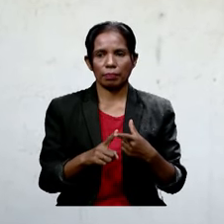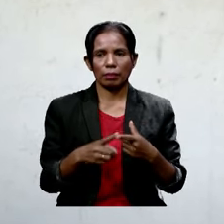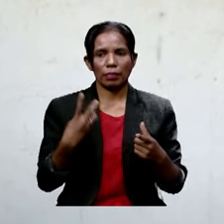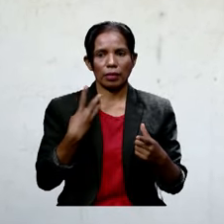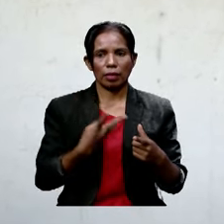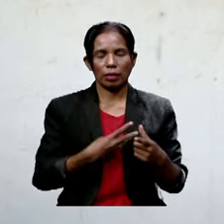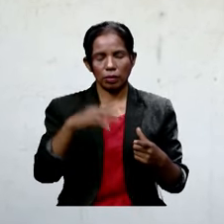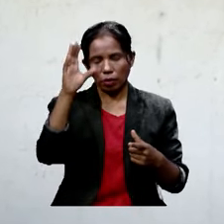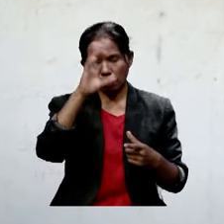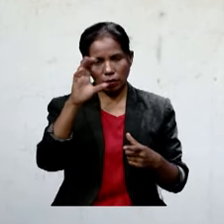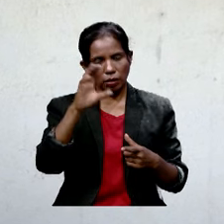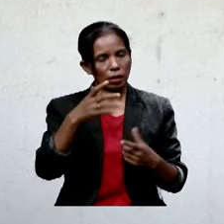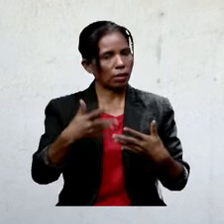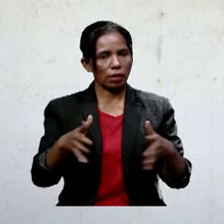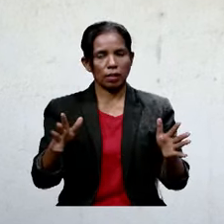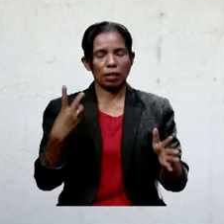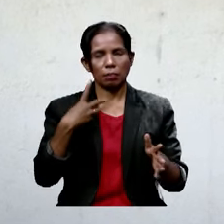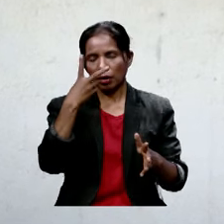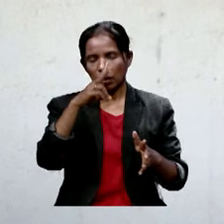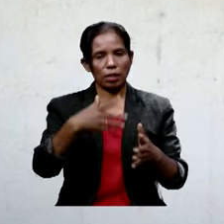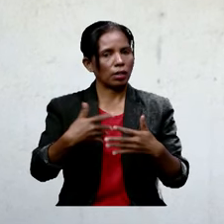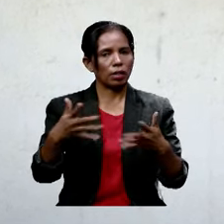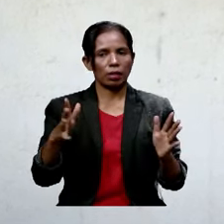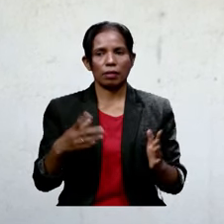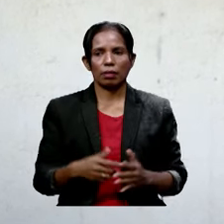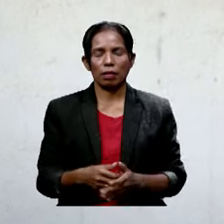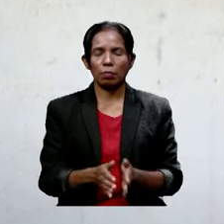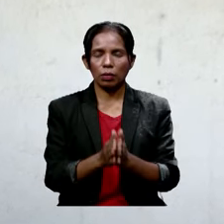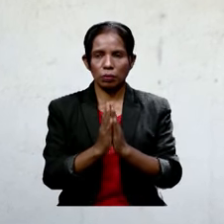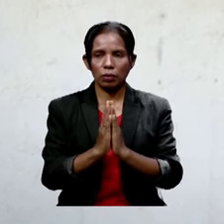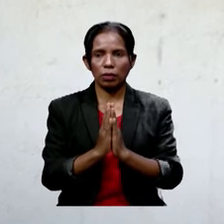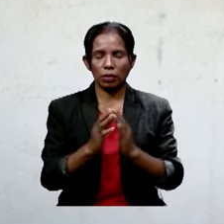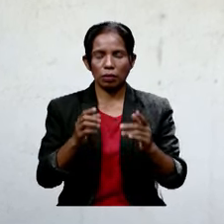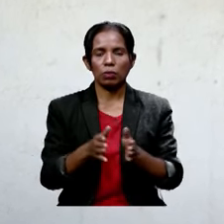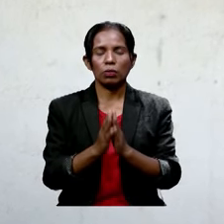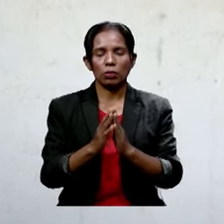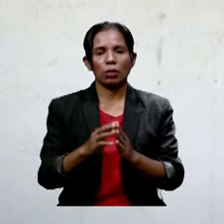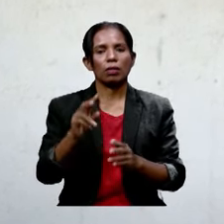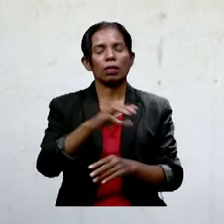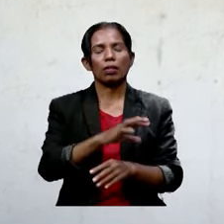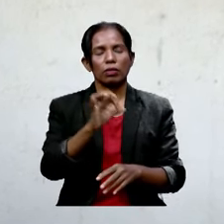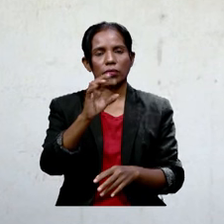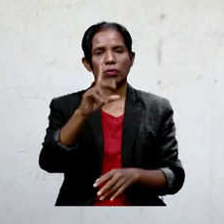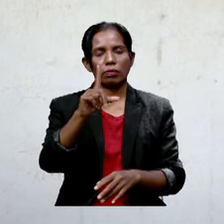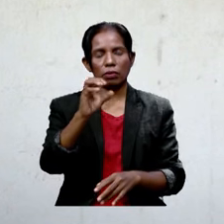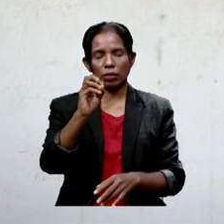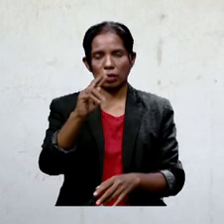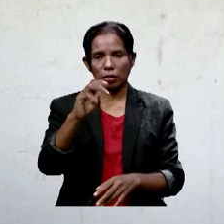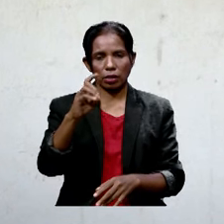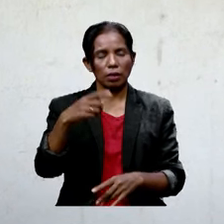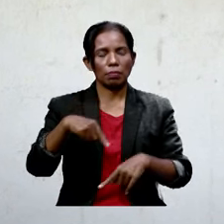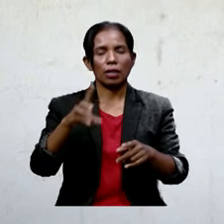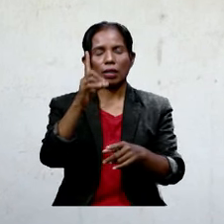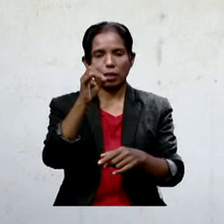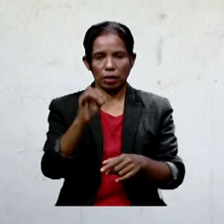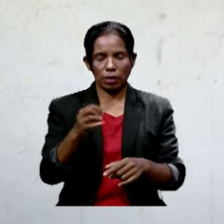itaban itabukan ya lahetan kon dam heren ya lahetan ta usutu ir fal dia ne bate dile ta tene kata ke mane pe mako